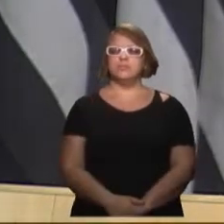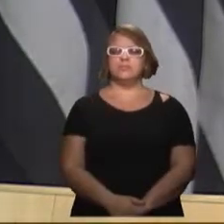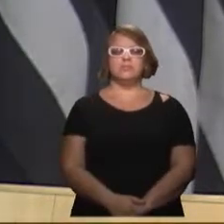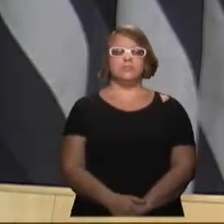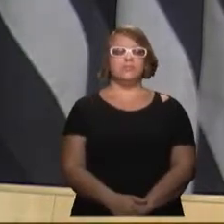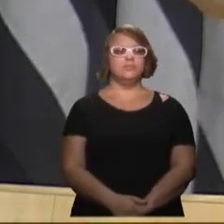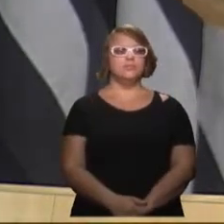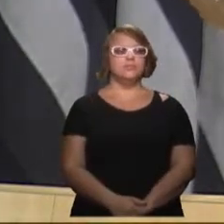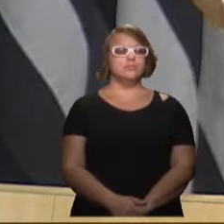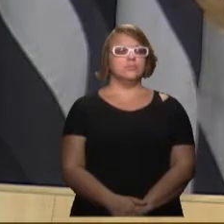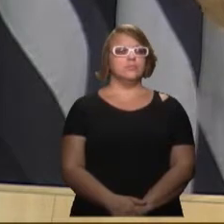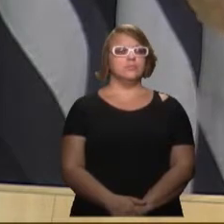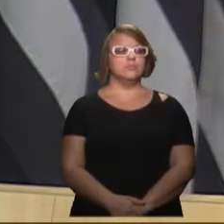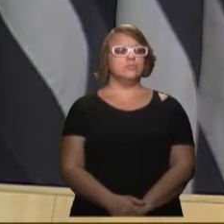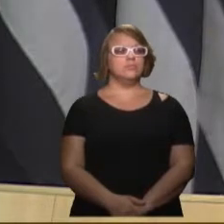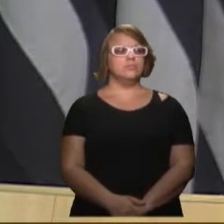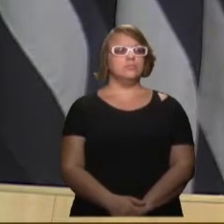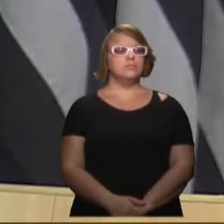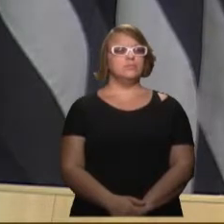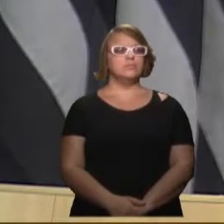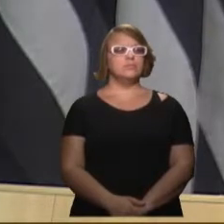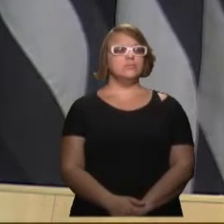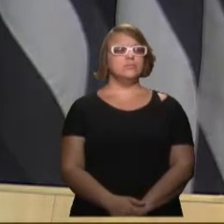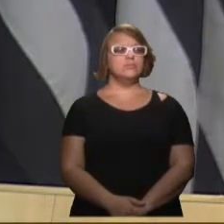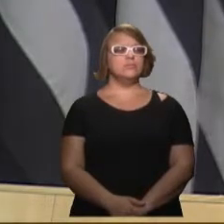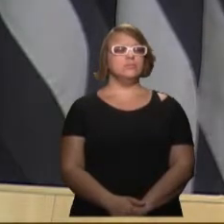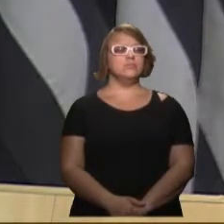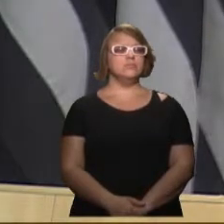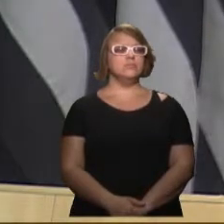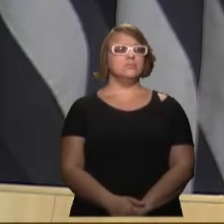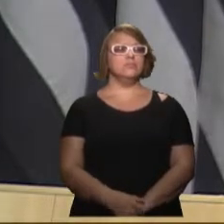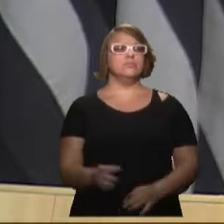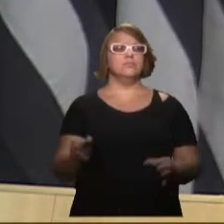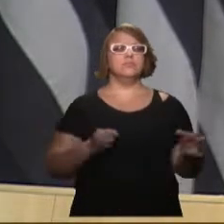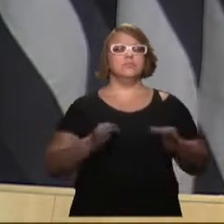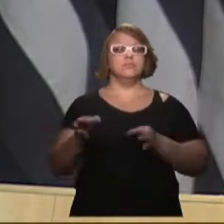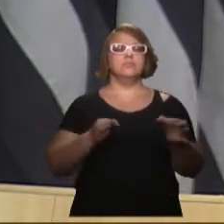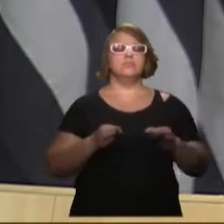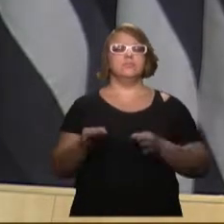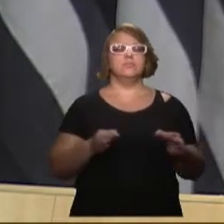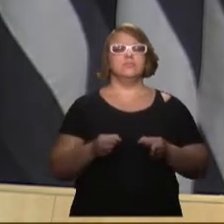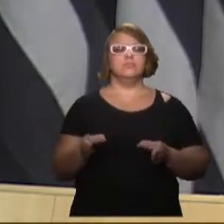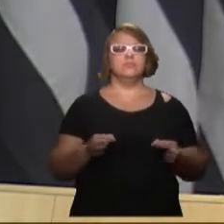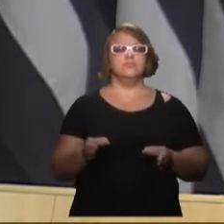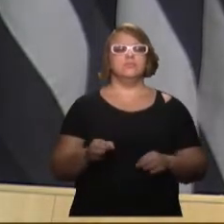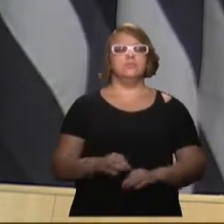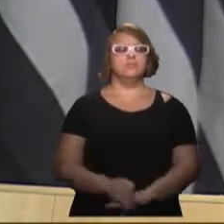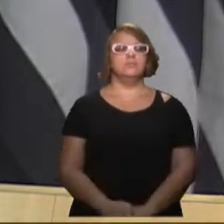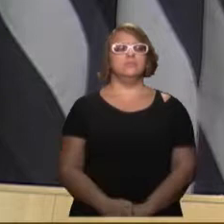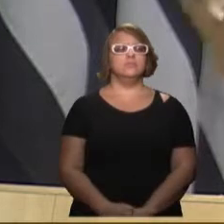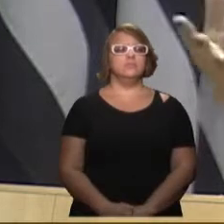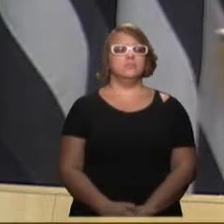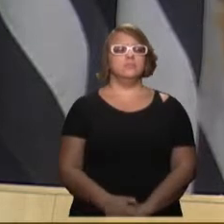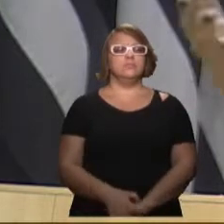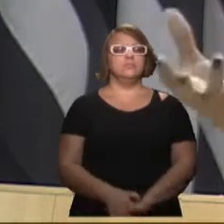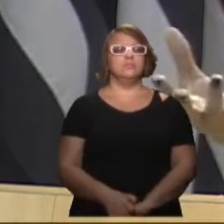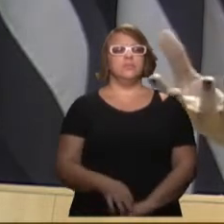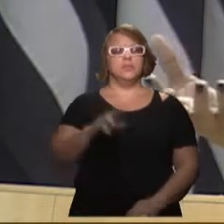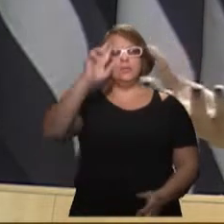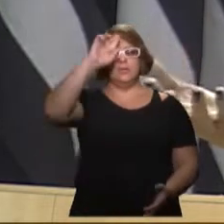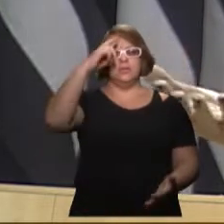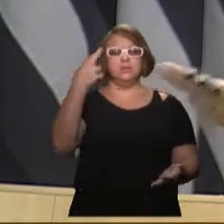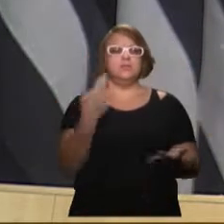temerária aqui com relação a se o projeto ele vai ser realmente respeitado, no caso,